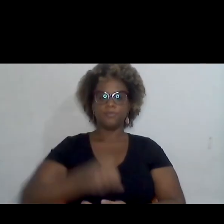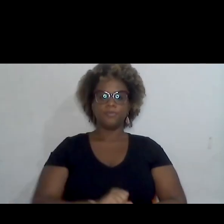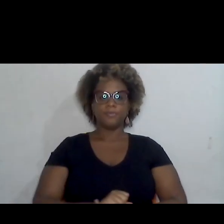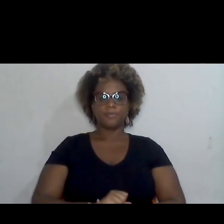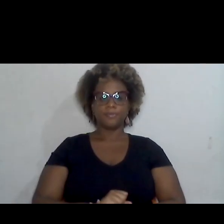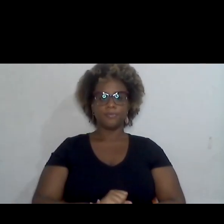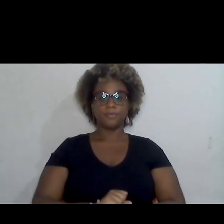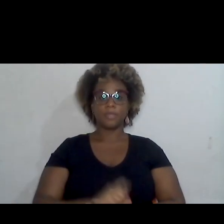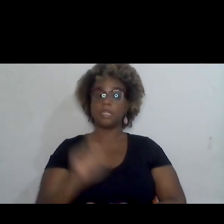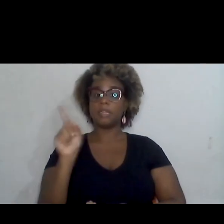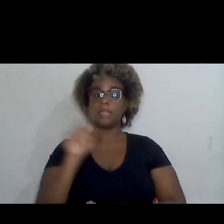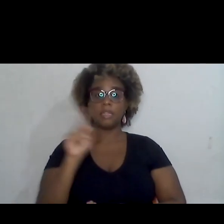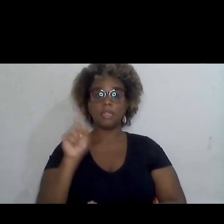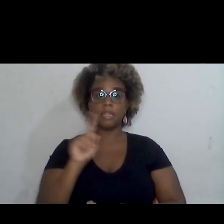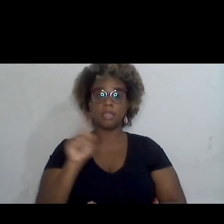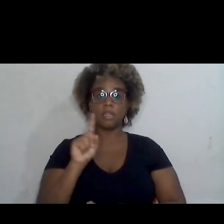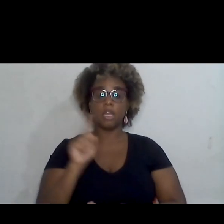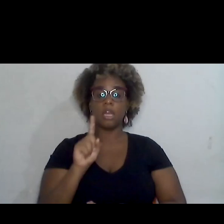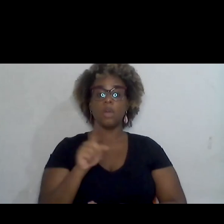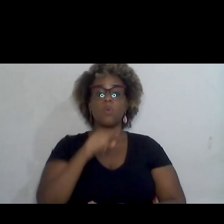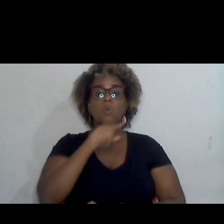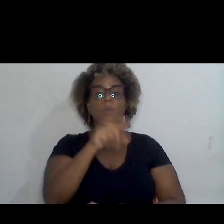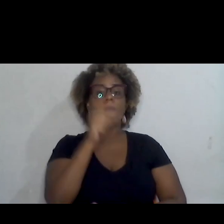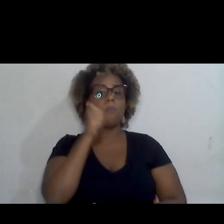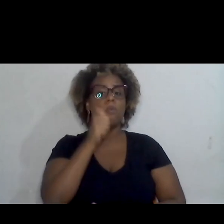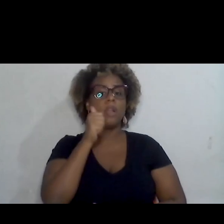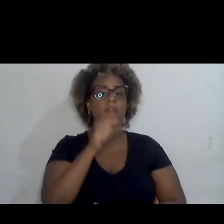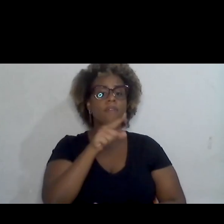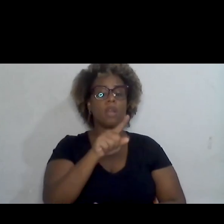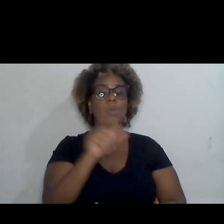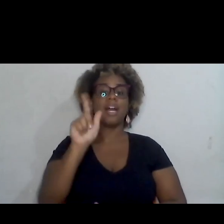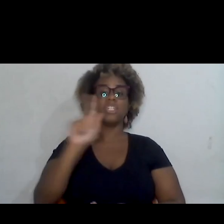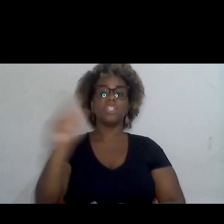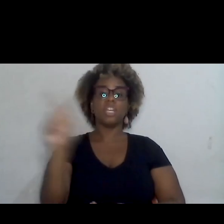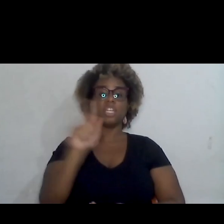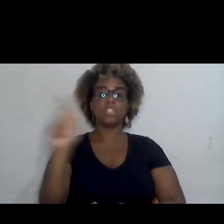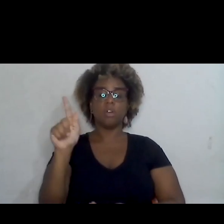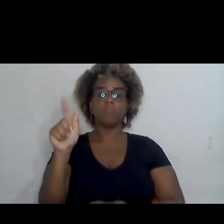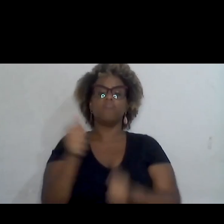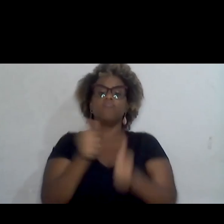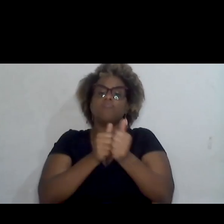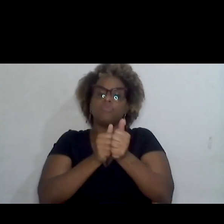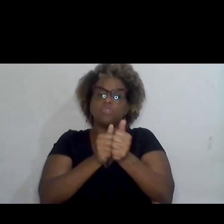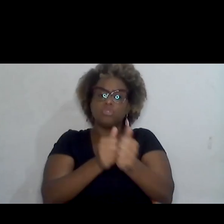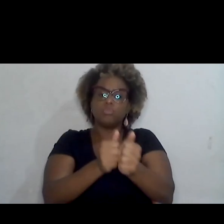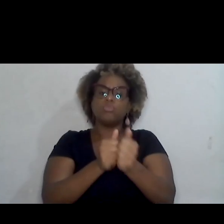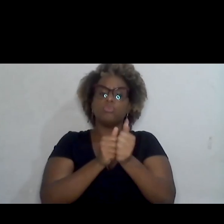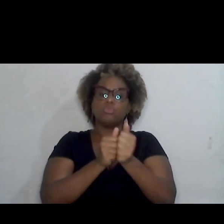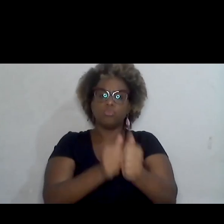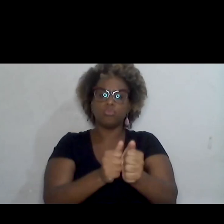Não, como o Pete falou, a gestão ela está caminhando lado a lado. Não existe...